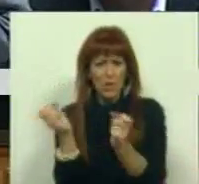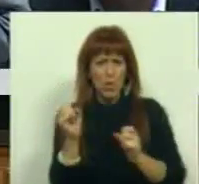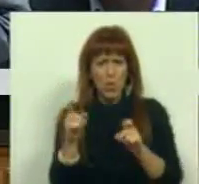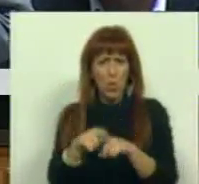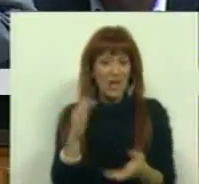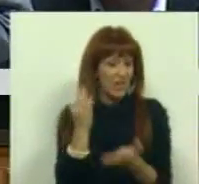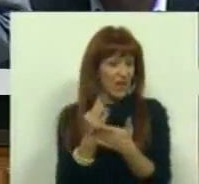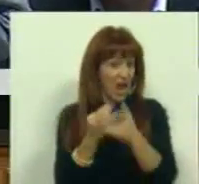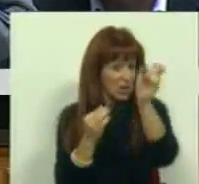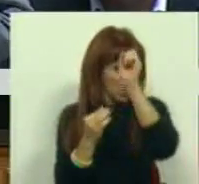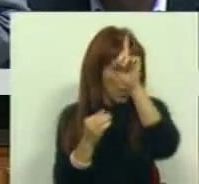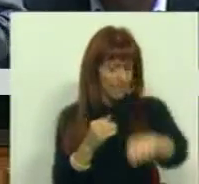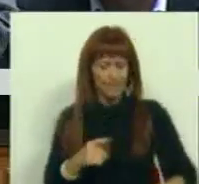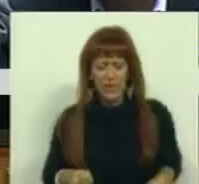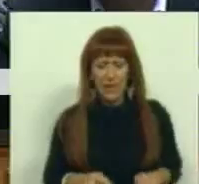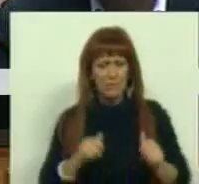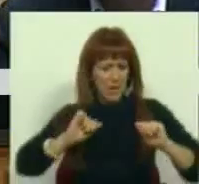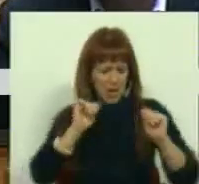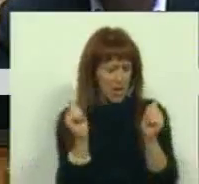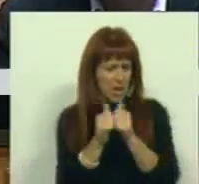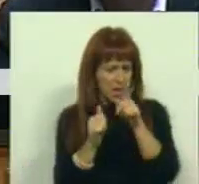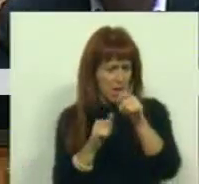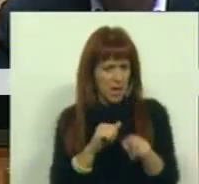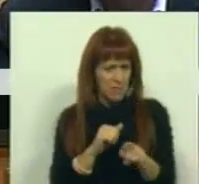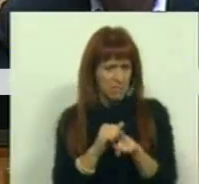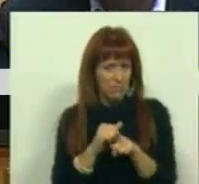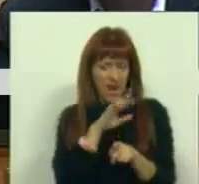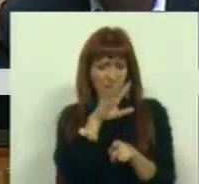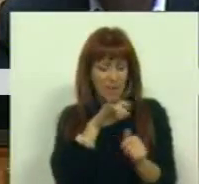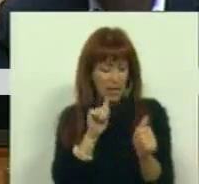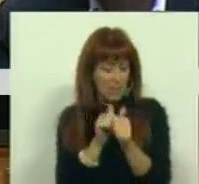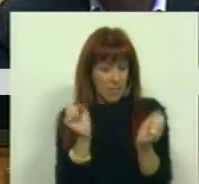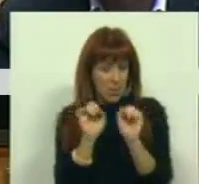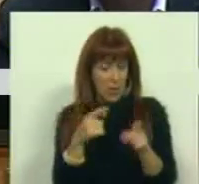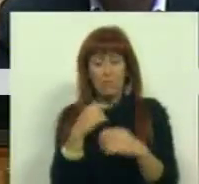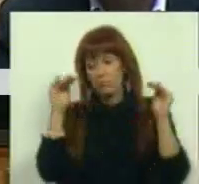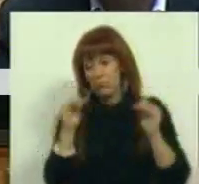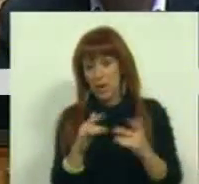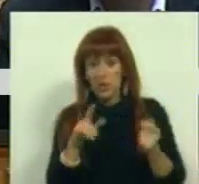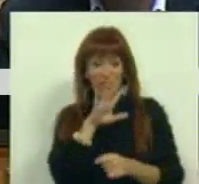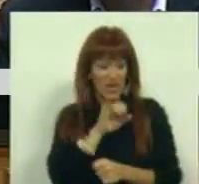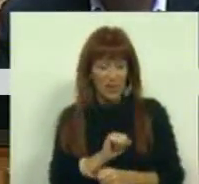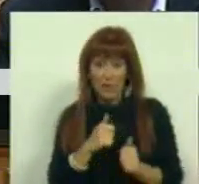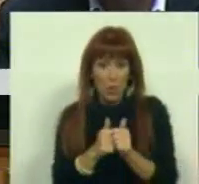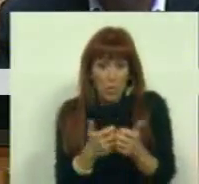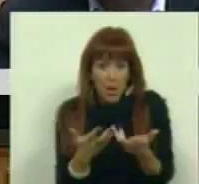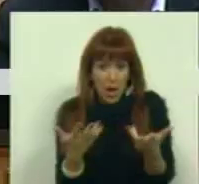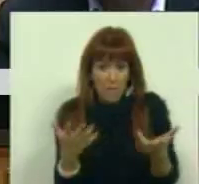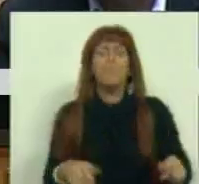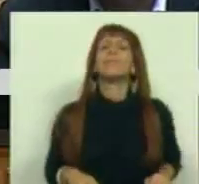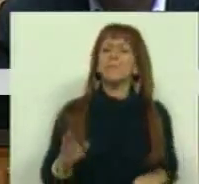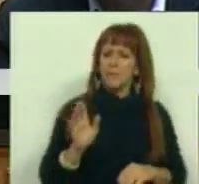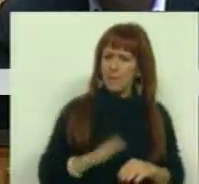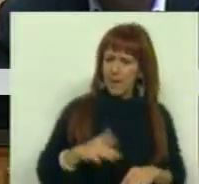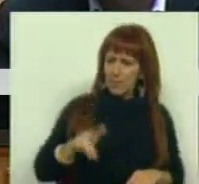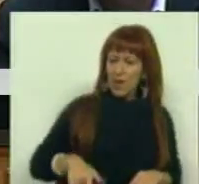há feriados, não há acompanhamento das suas famílias e muito menos dos seus filhos. E por isso